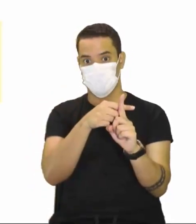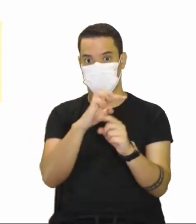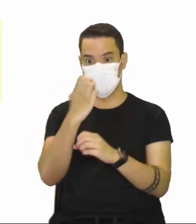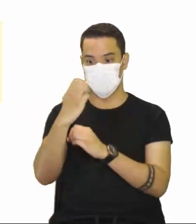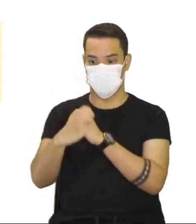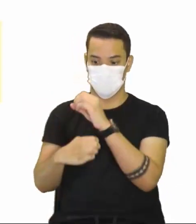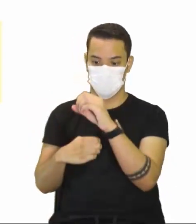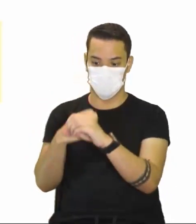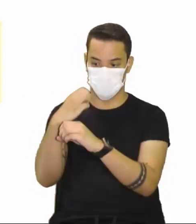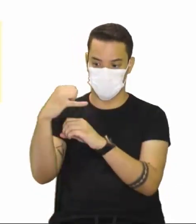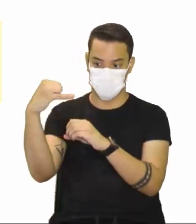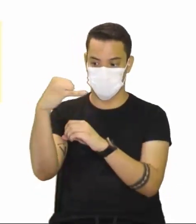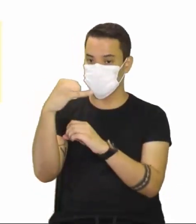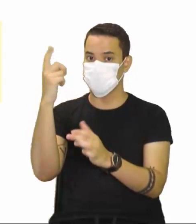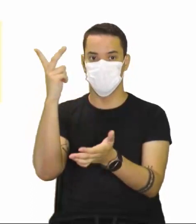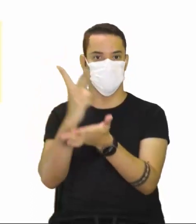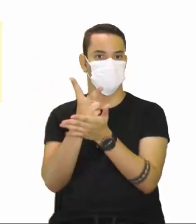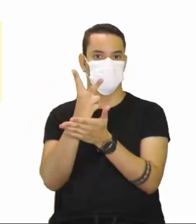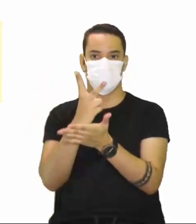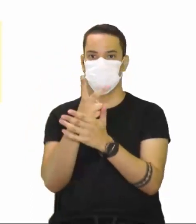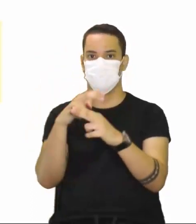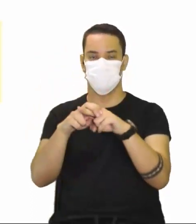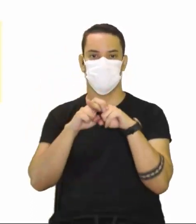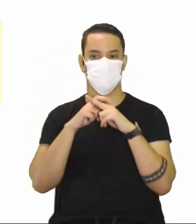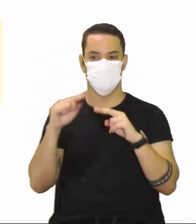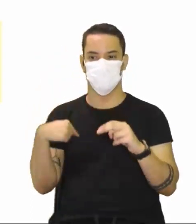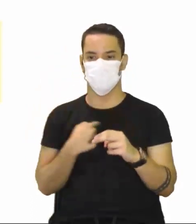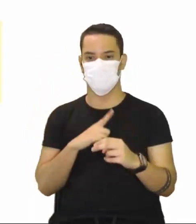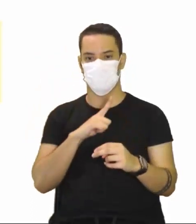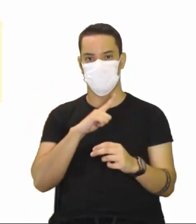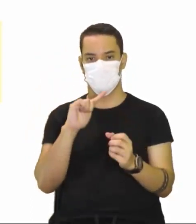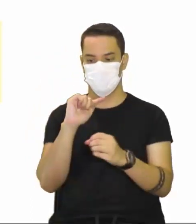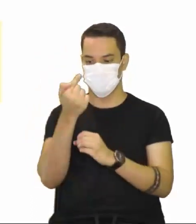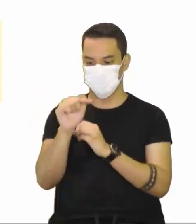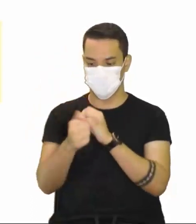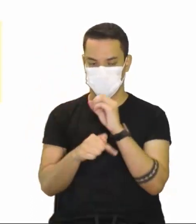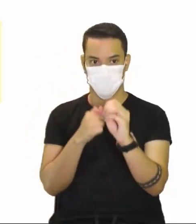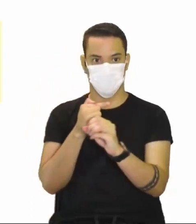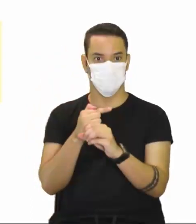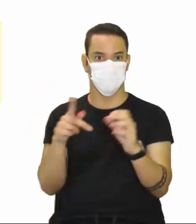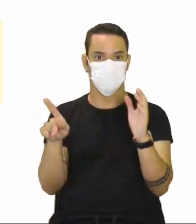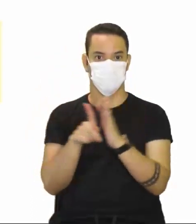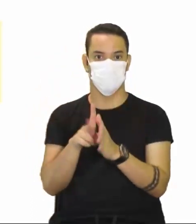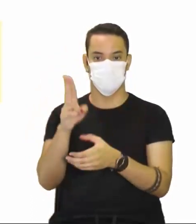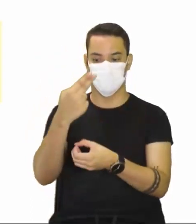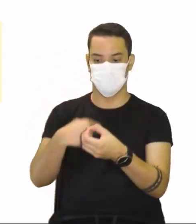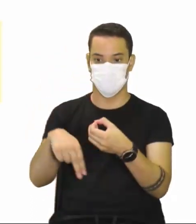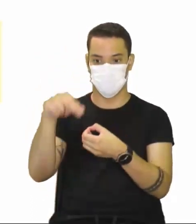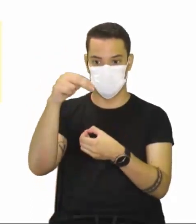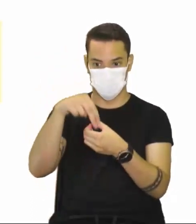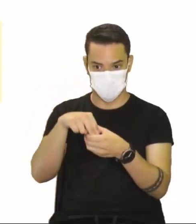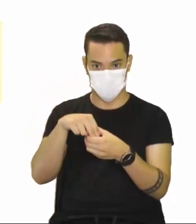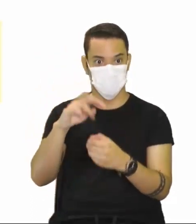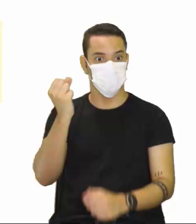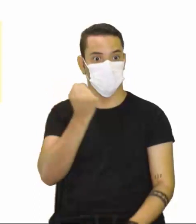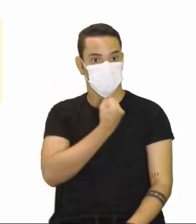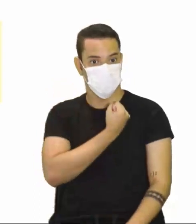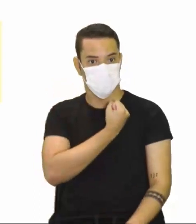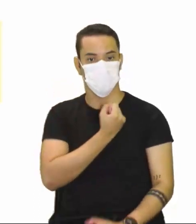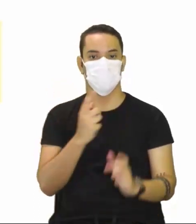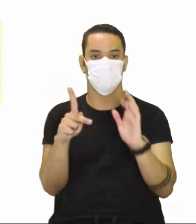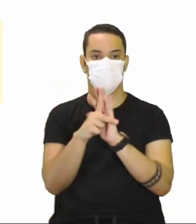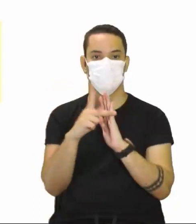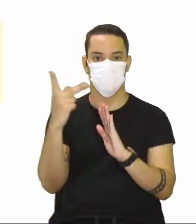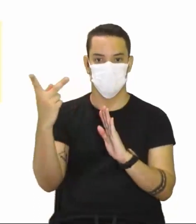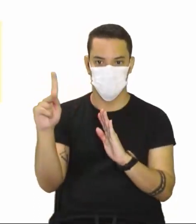Por isso que se anulam mutuamente, e daí nós temos o átomo considerado neutro. O número de prótons de um